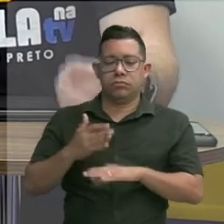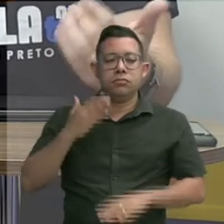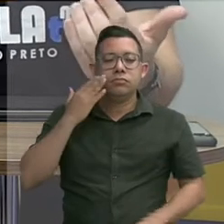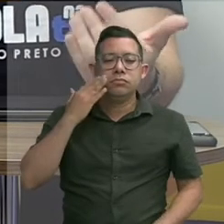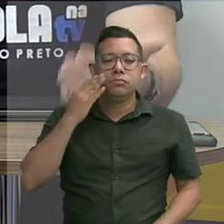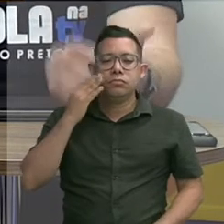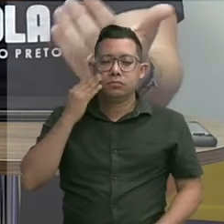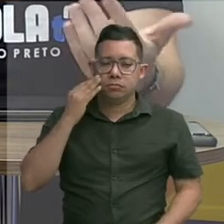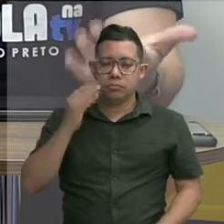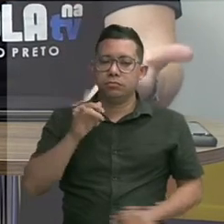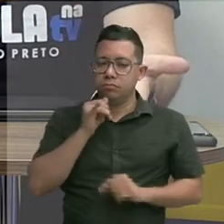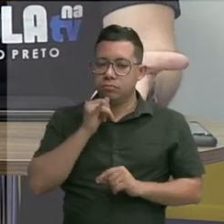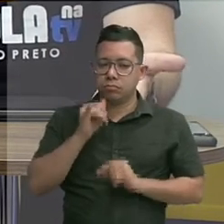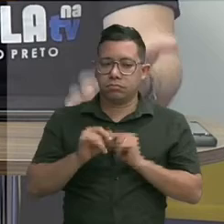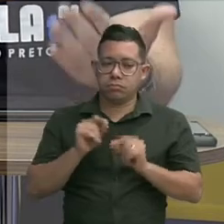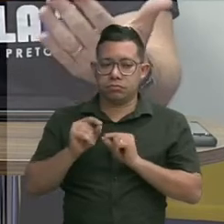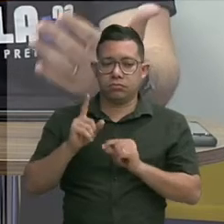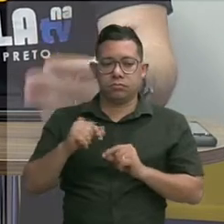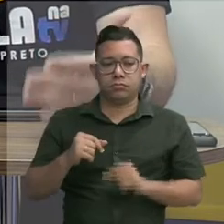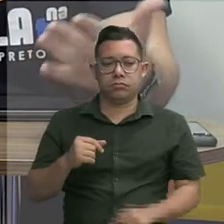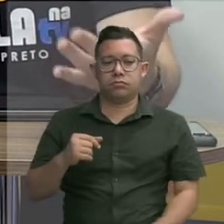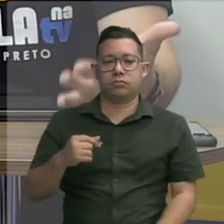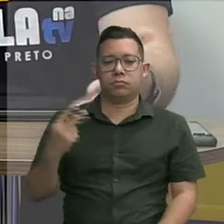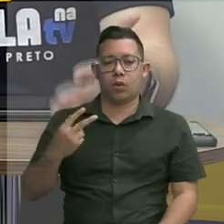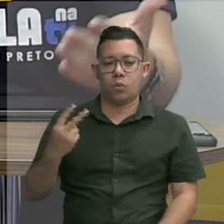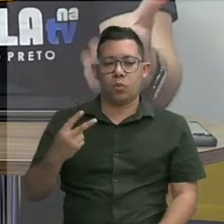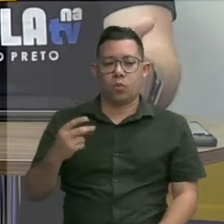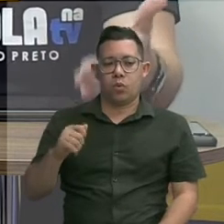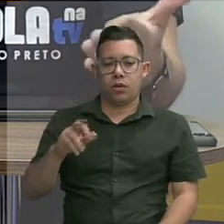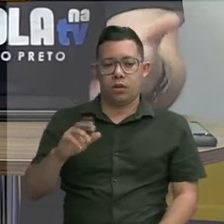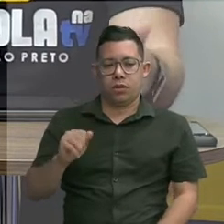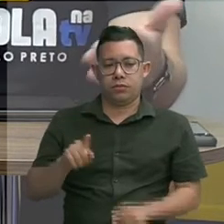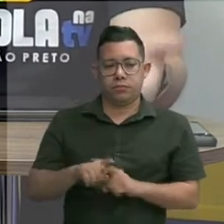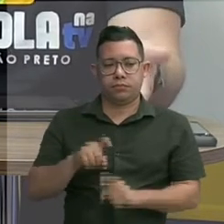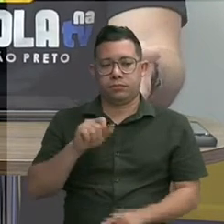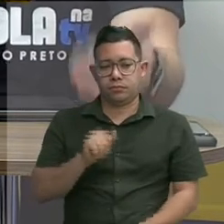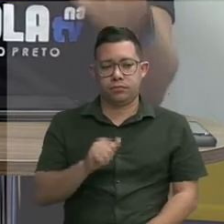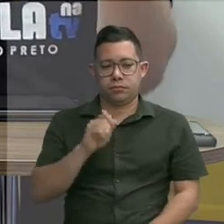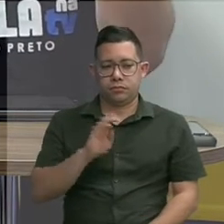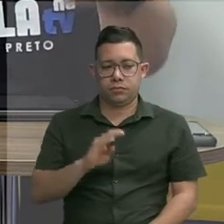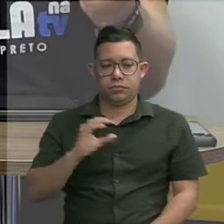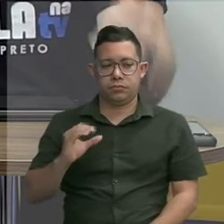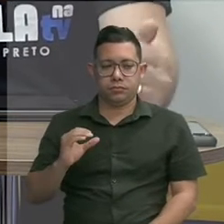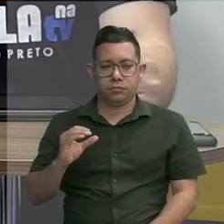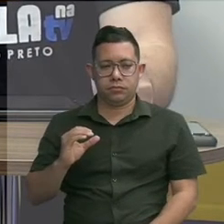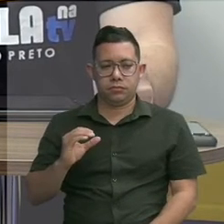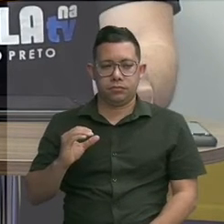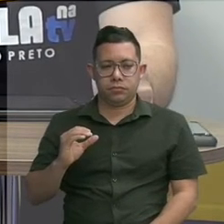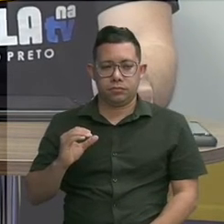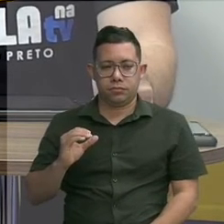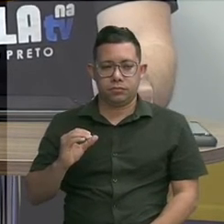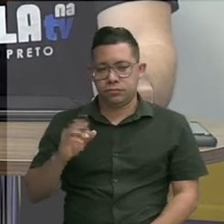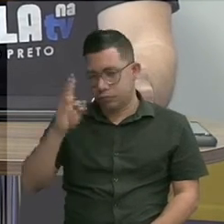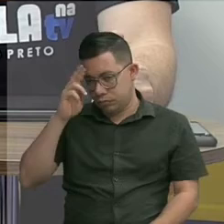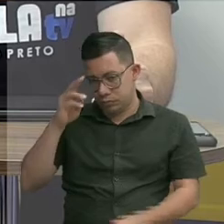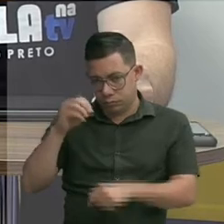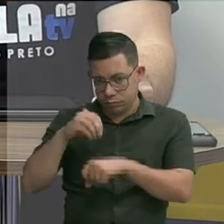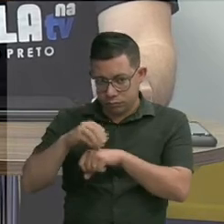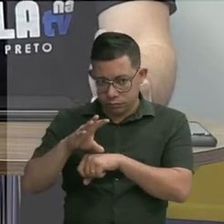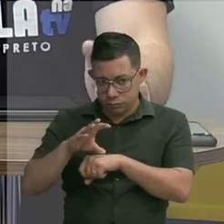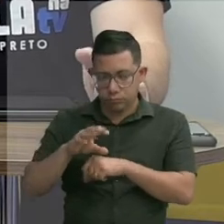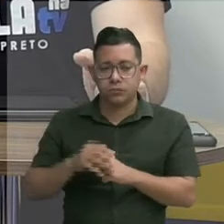abaixo são do 2º grau identificar os coeficientes A B e C do jeito que eu ensinei pra vocês